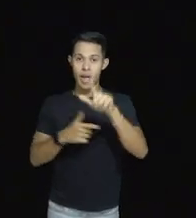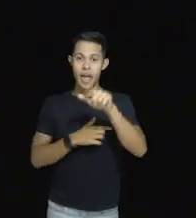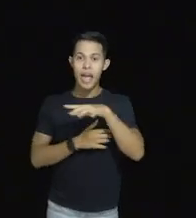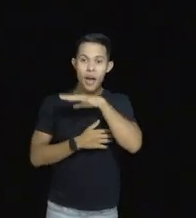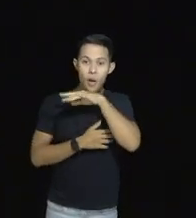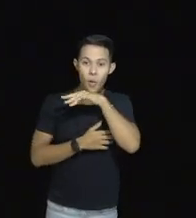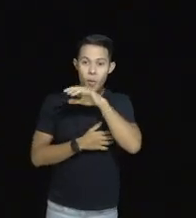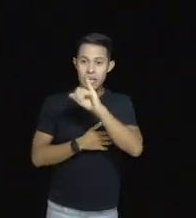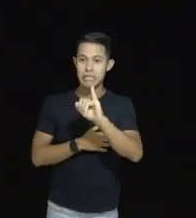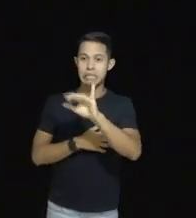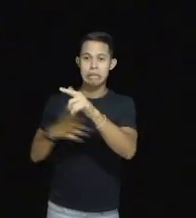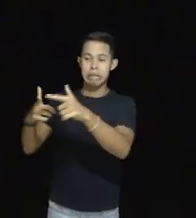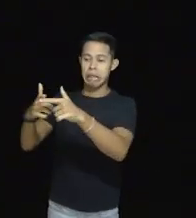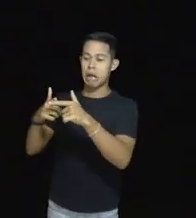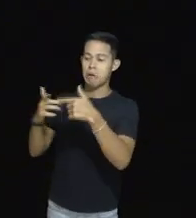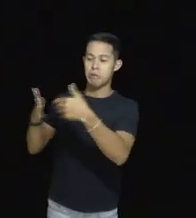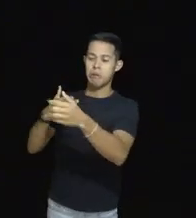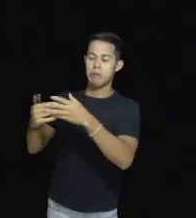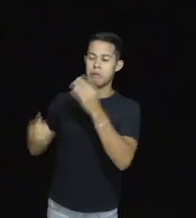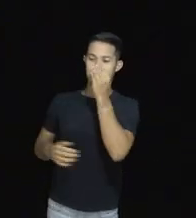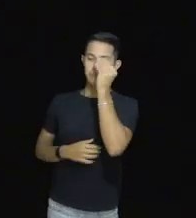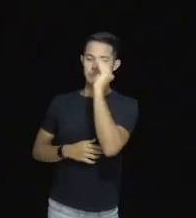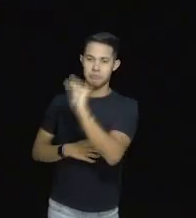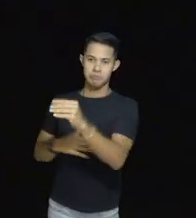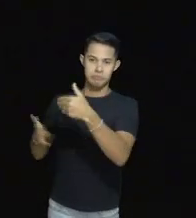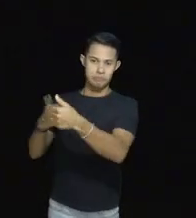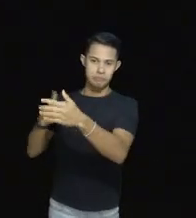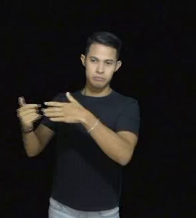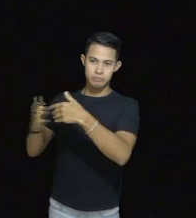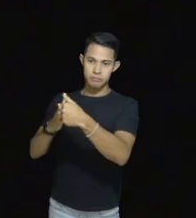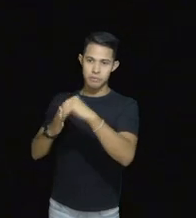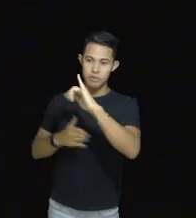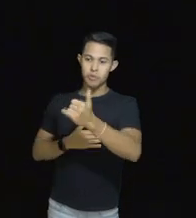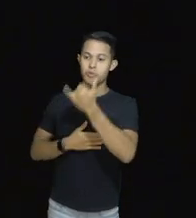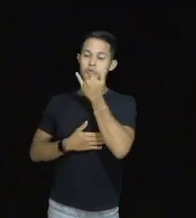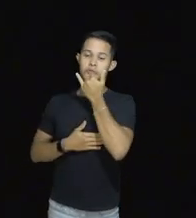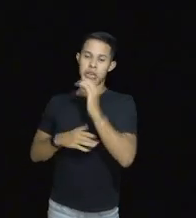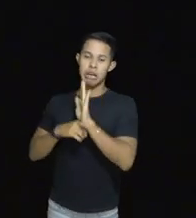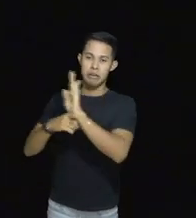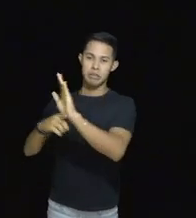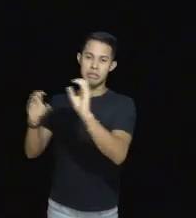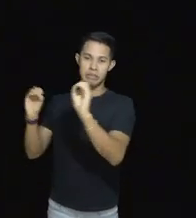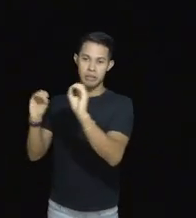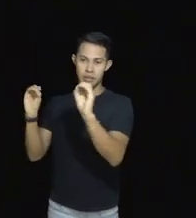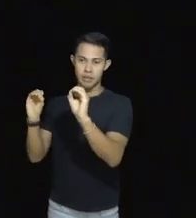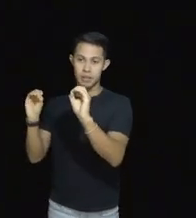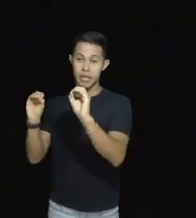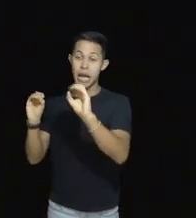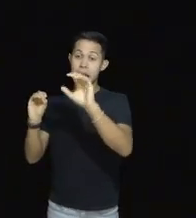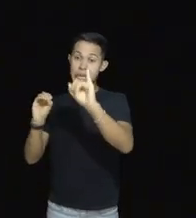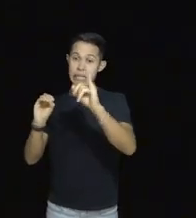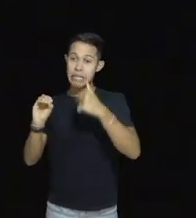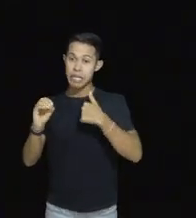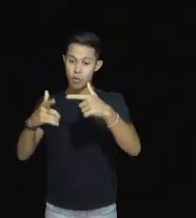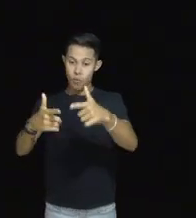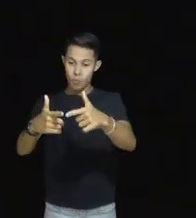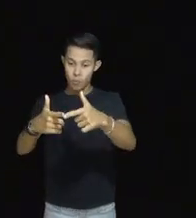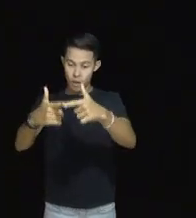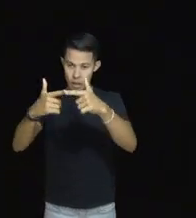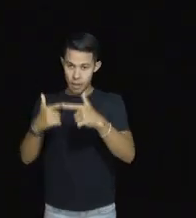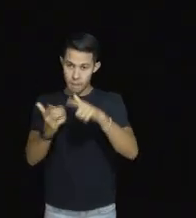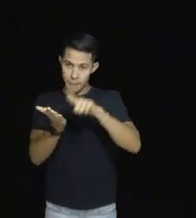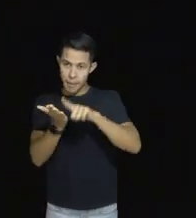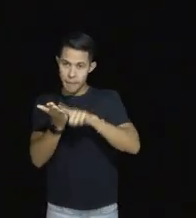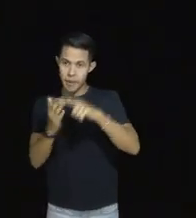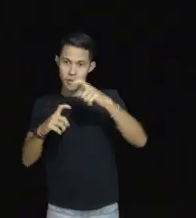pelo laudo, para mim justificar o que eu não quero fazer com aquela criança. Então, quando eu faço um laudo e entrego na escola, e que o